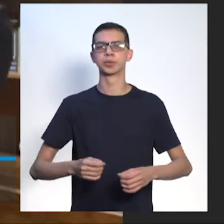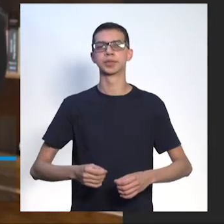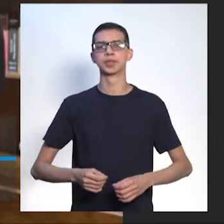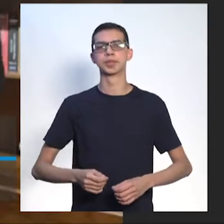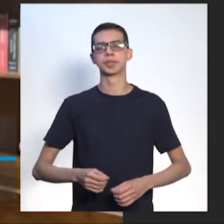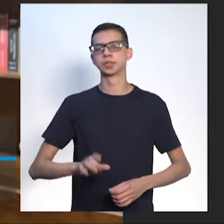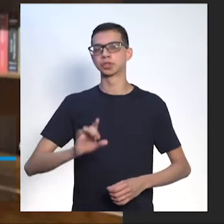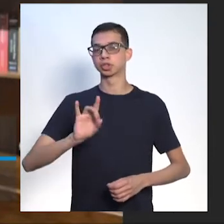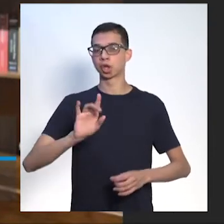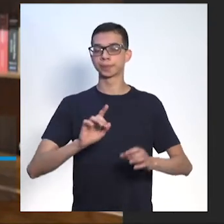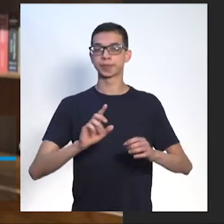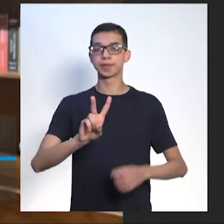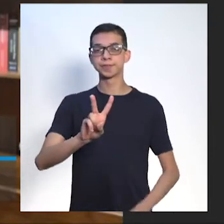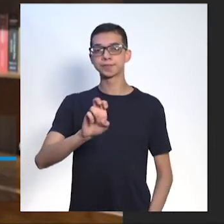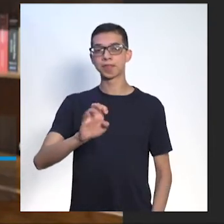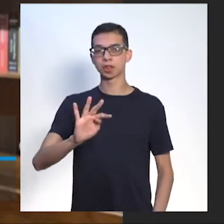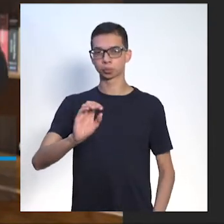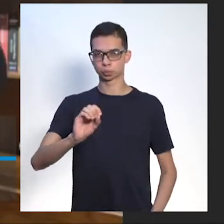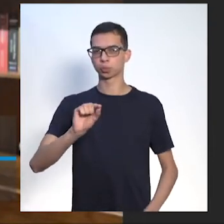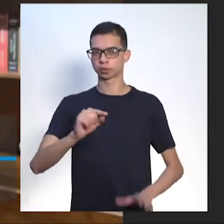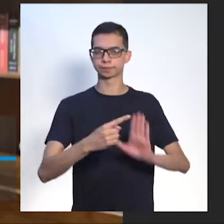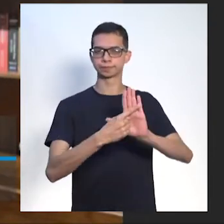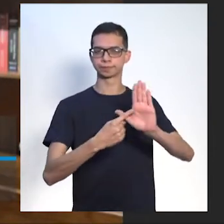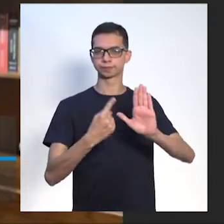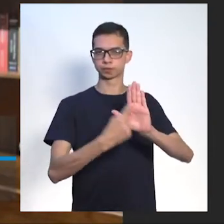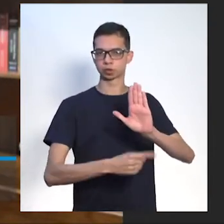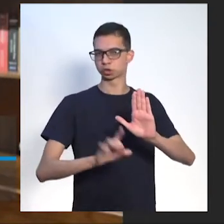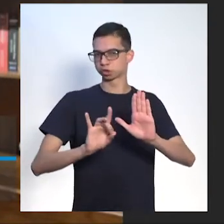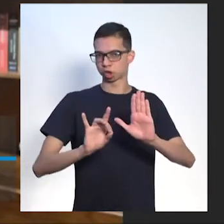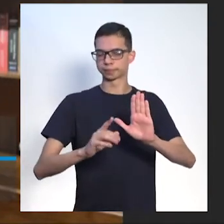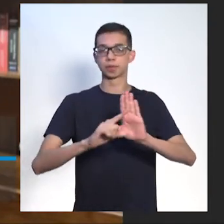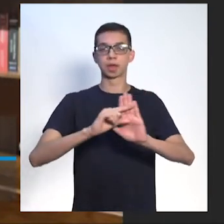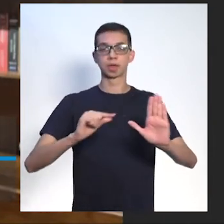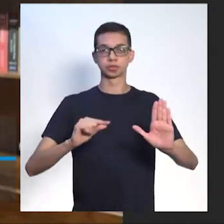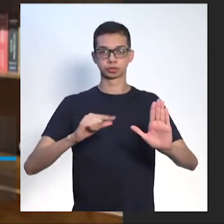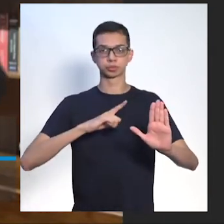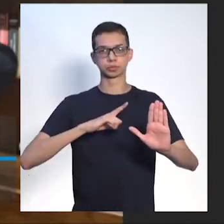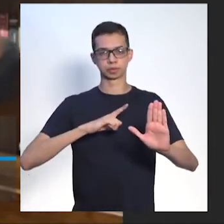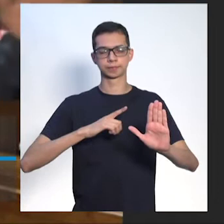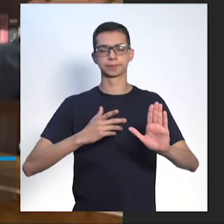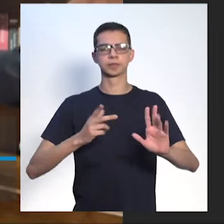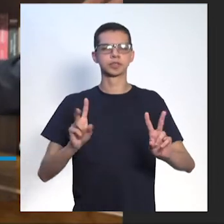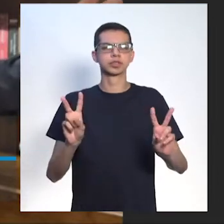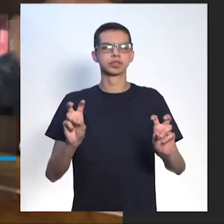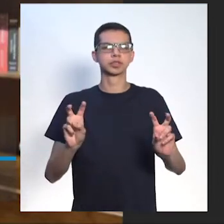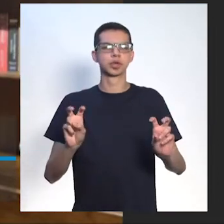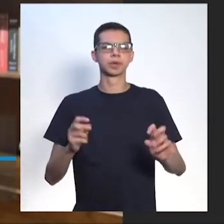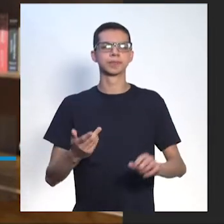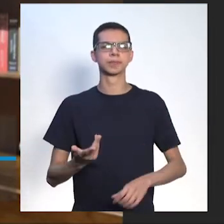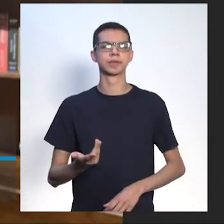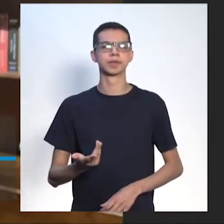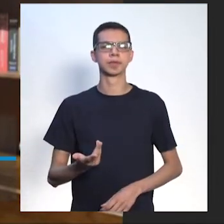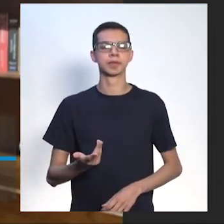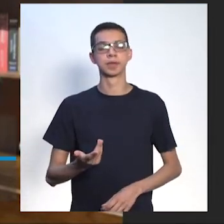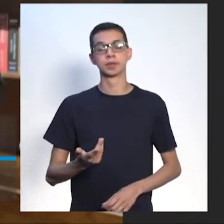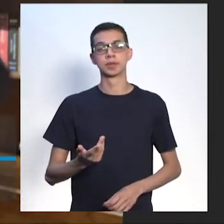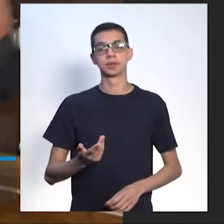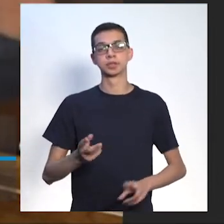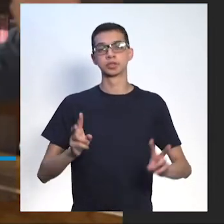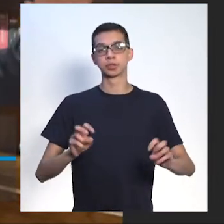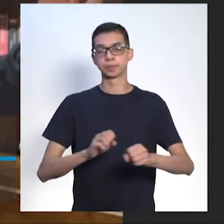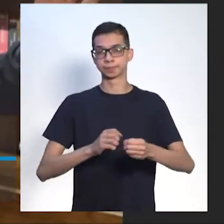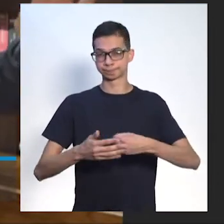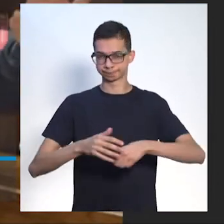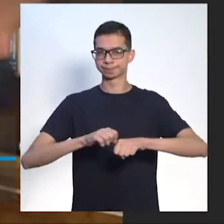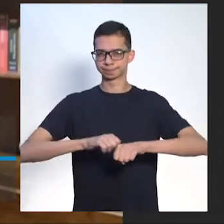apenas vetado um artigo de uma medida provisória sobre a pandemia inteira. Tá, isso é